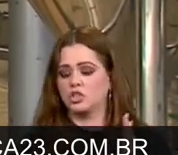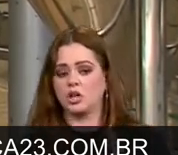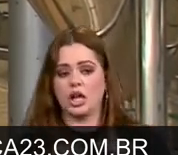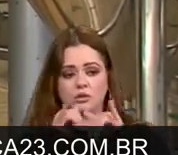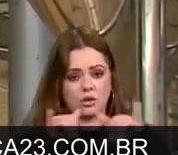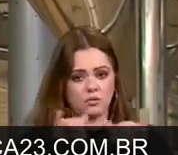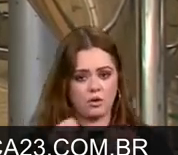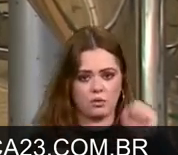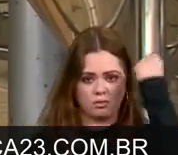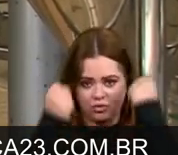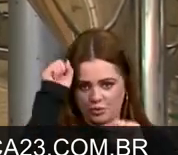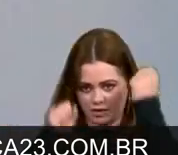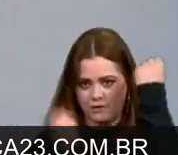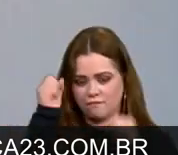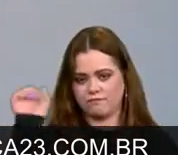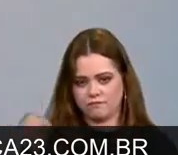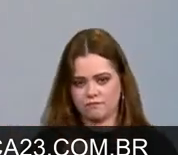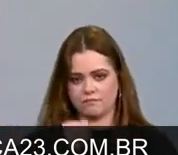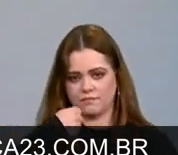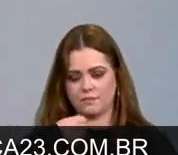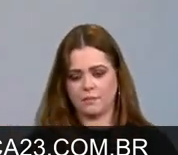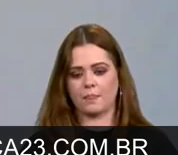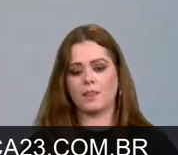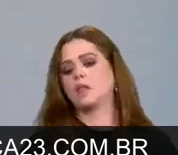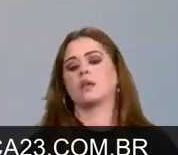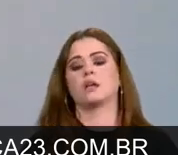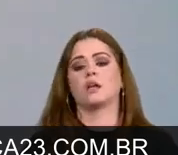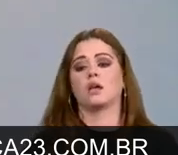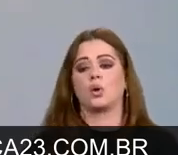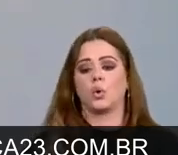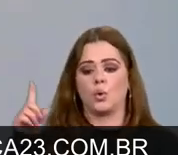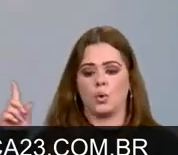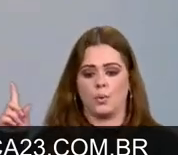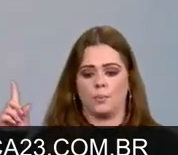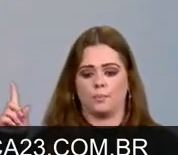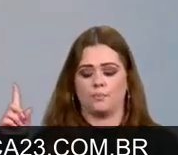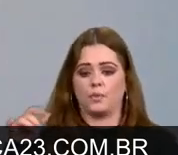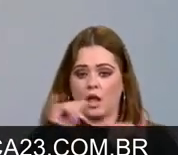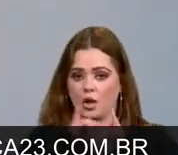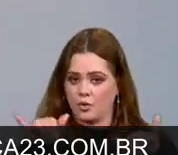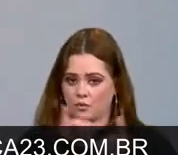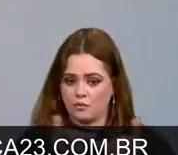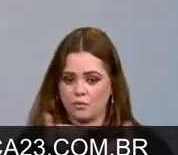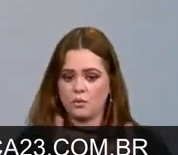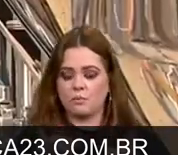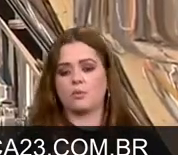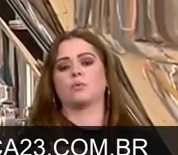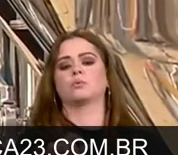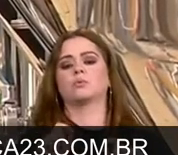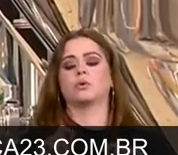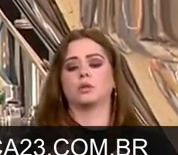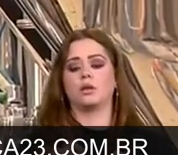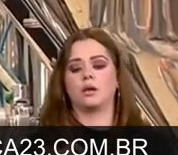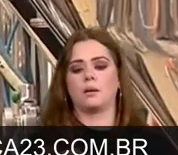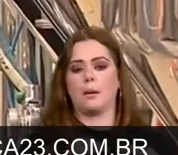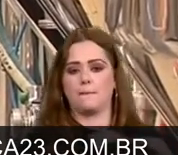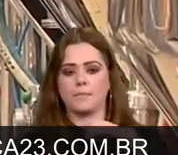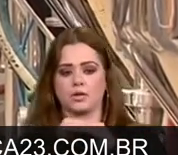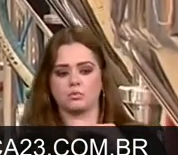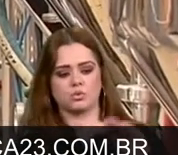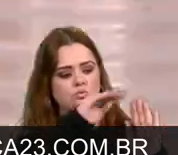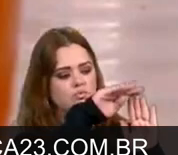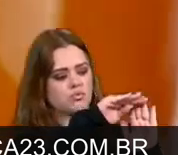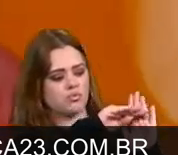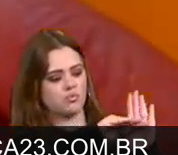da Indústria da Cerveja. Segundo o presidente do Sindicato Nacional da Indústria da Cerveja, a padronização de regras